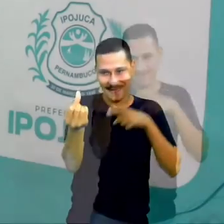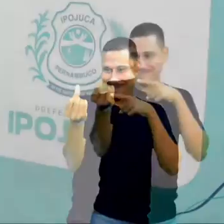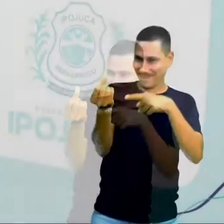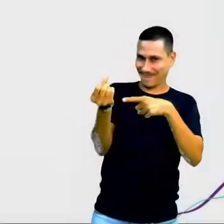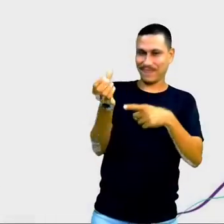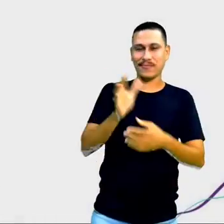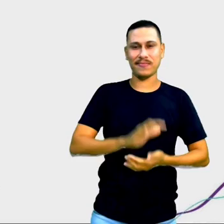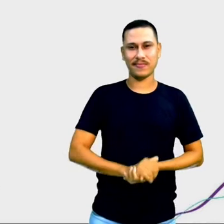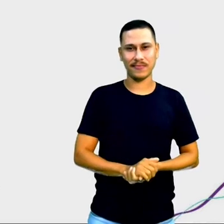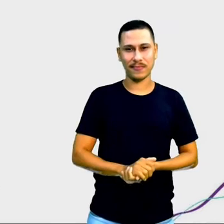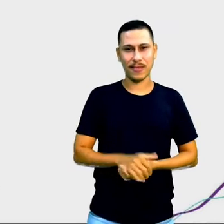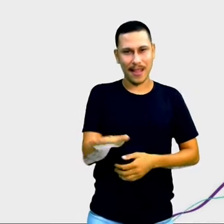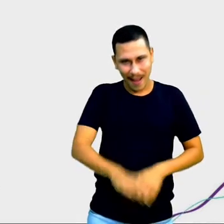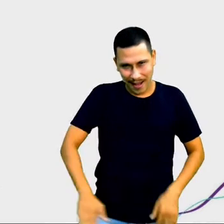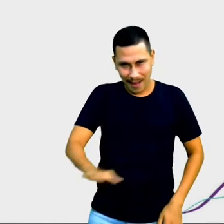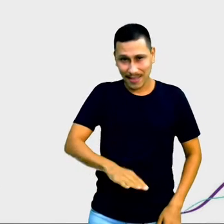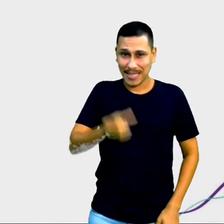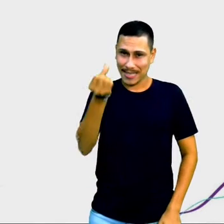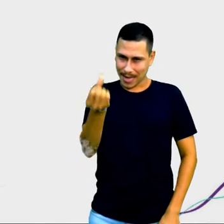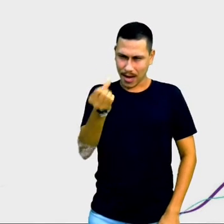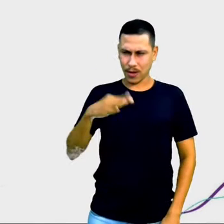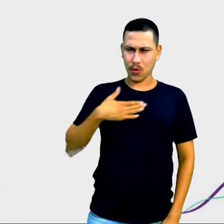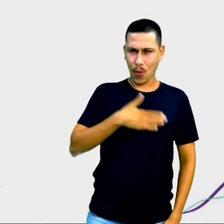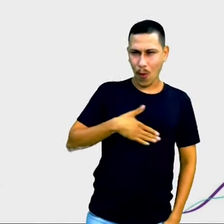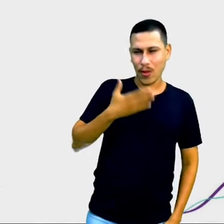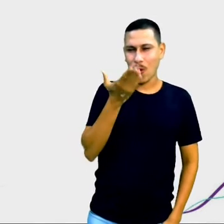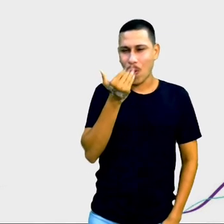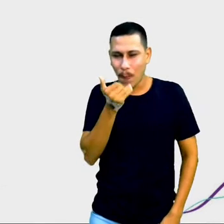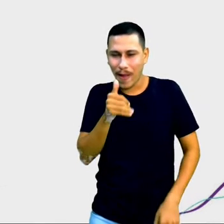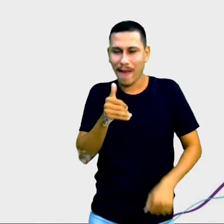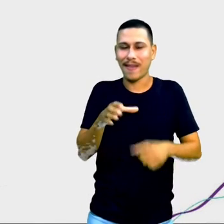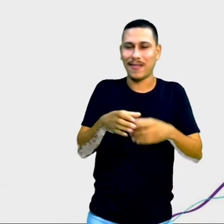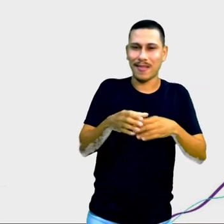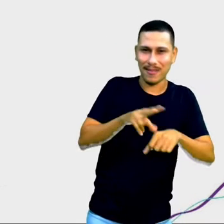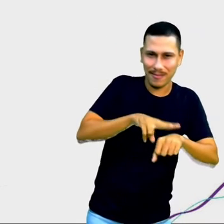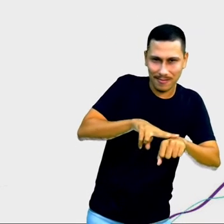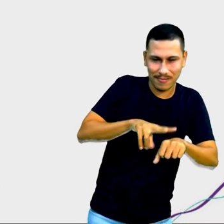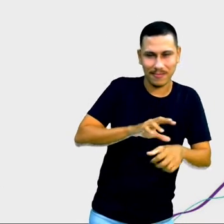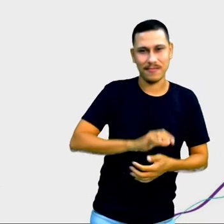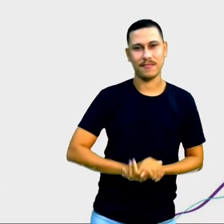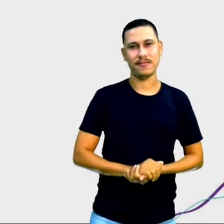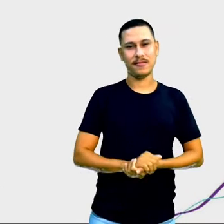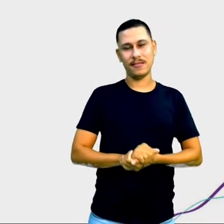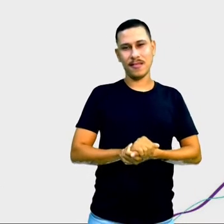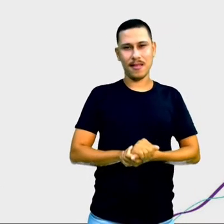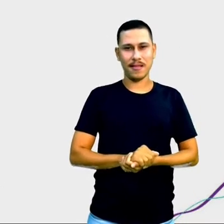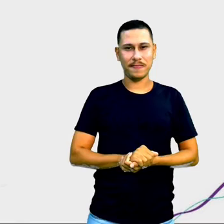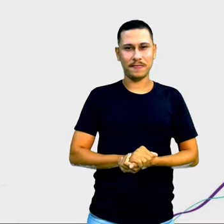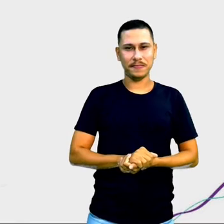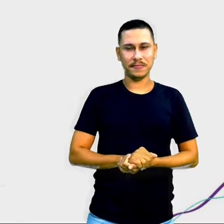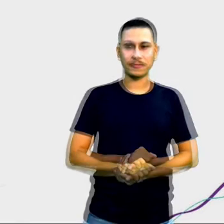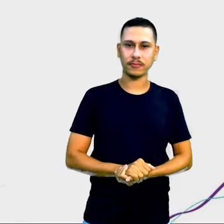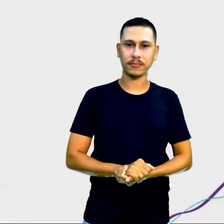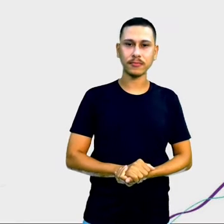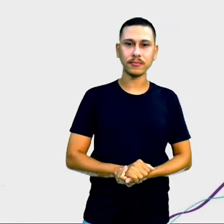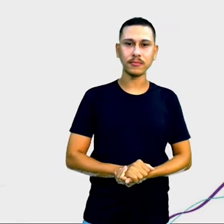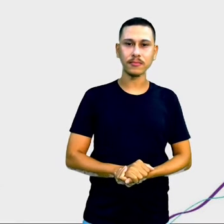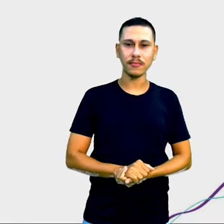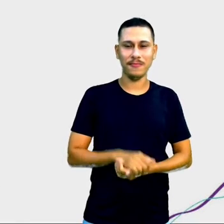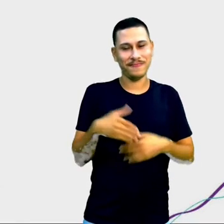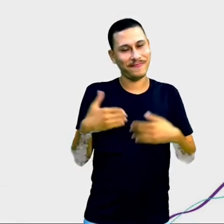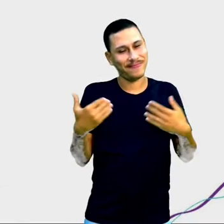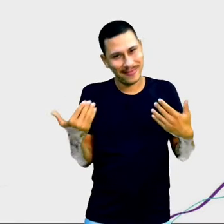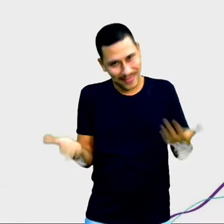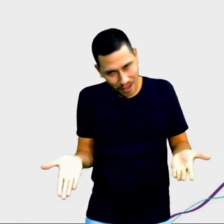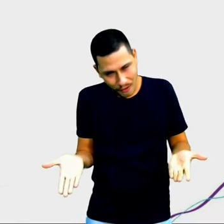6. Então, 6 crianças gostam de comer peras. Tá vendo, crianças?